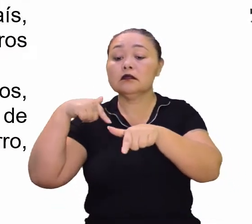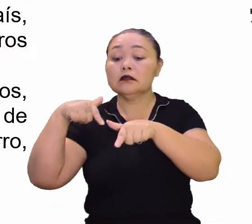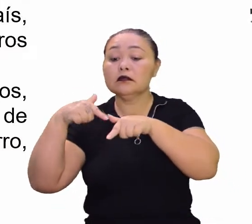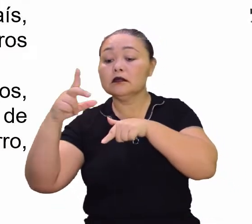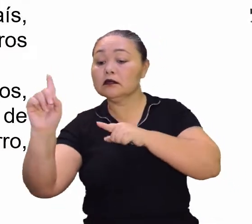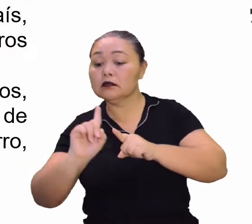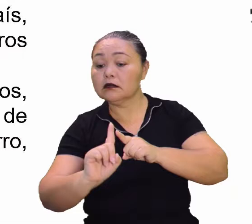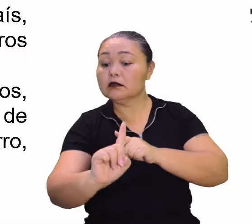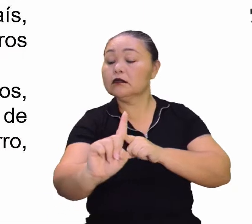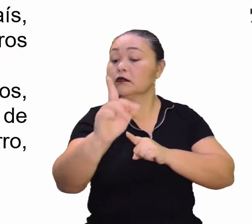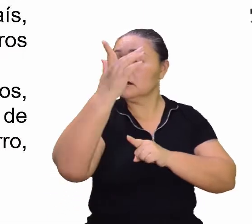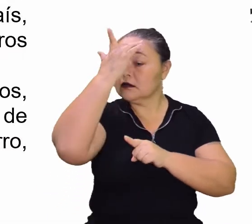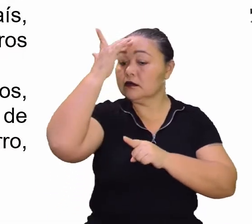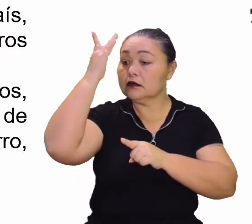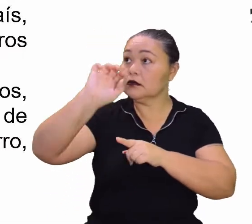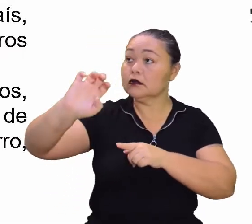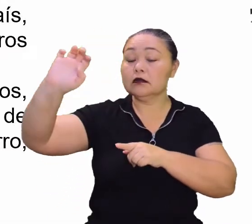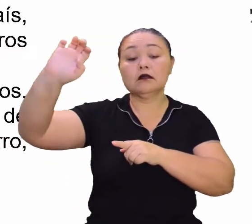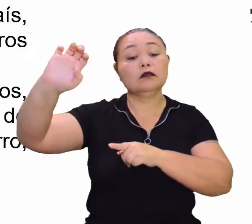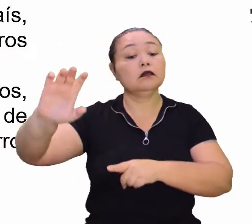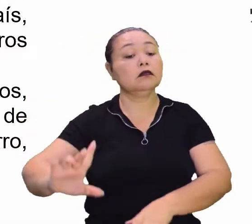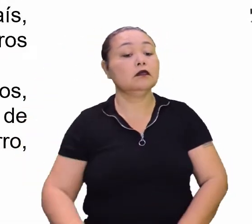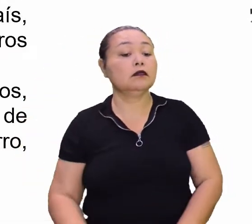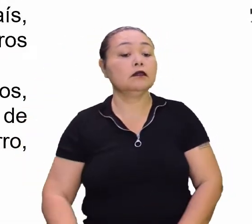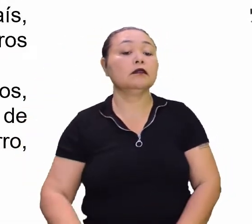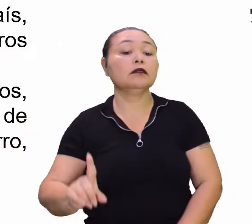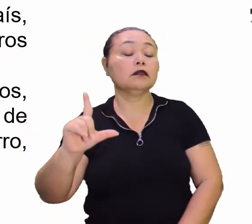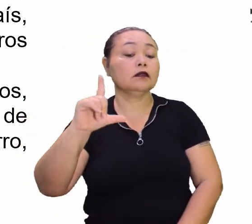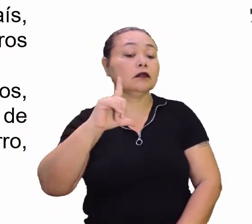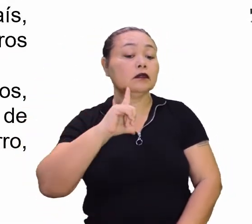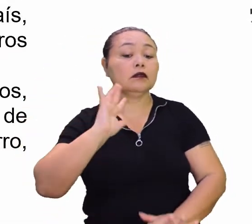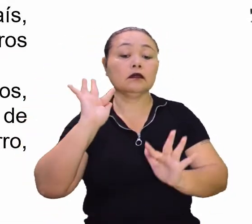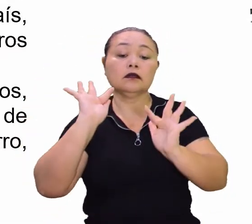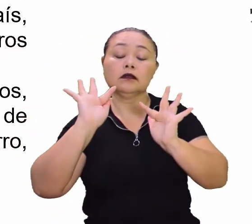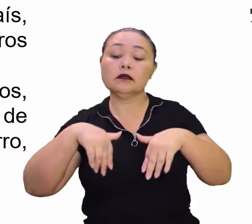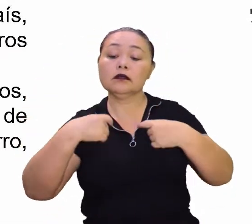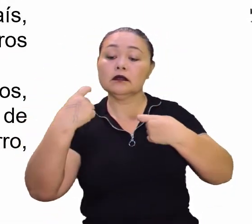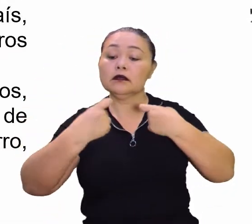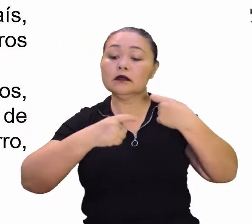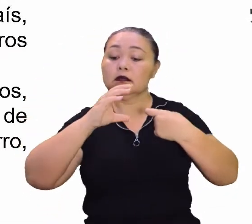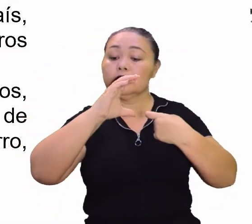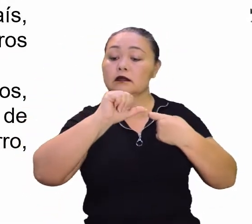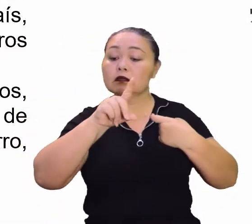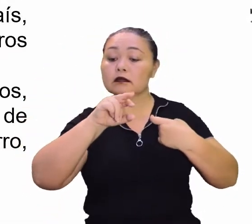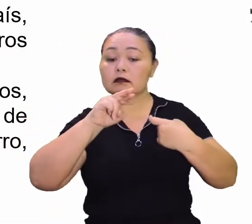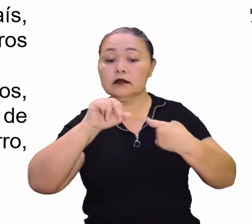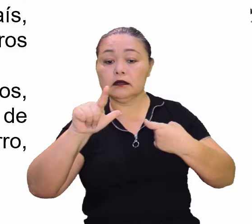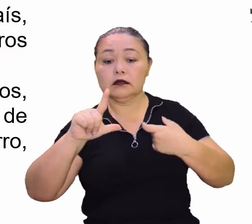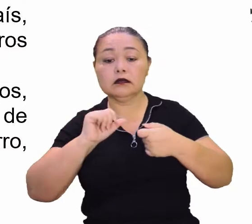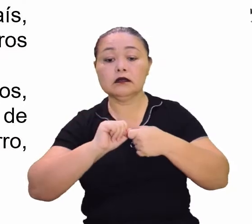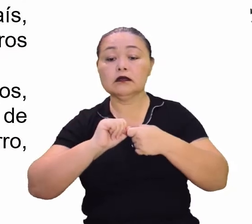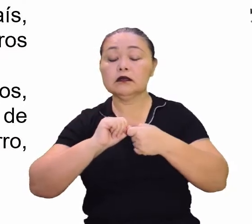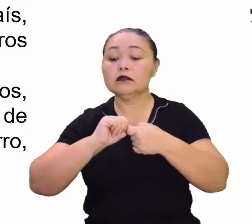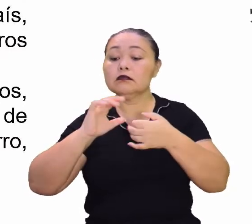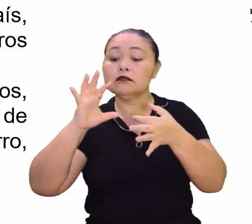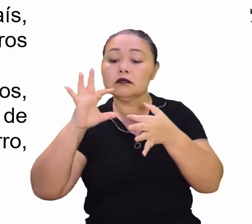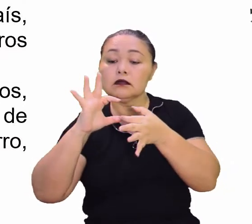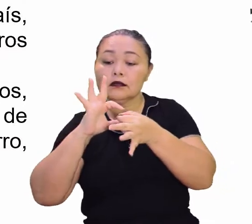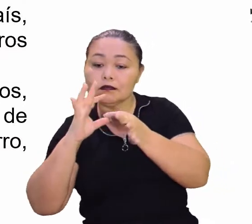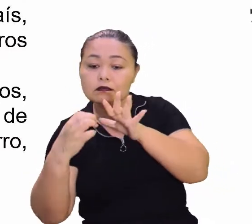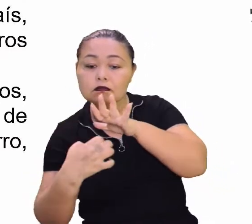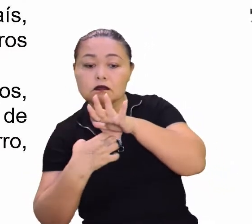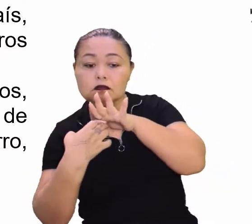imigrante de origem europeia. B. Com o fim da Guerra Civil, o eixo industrial